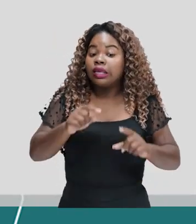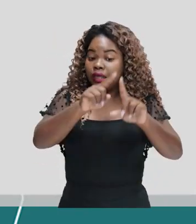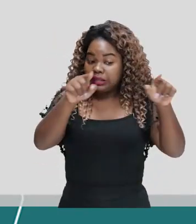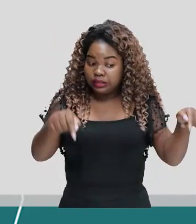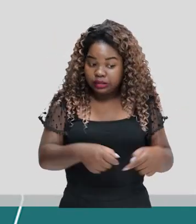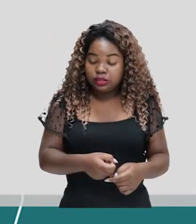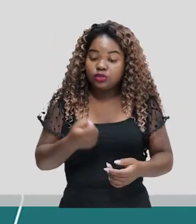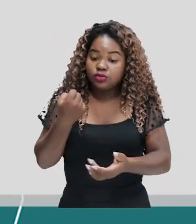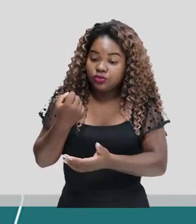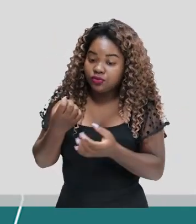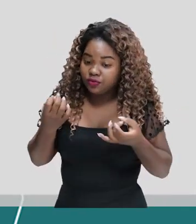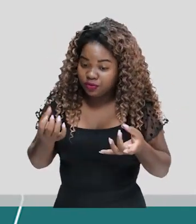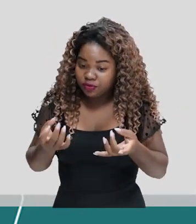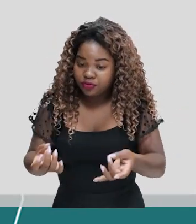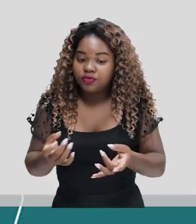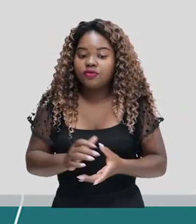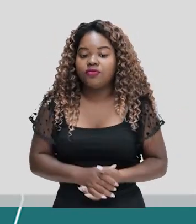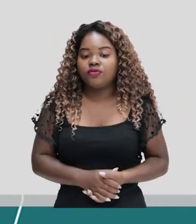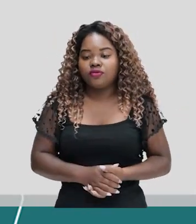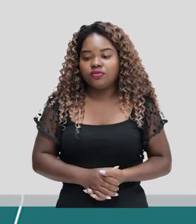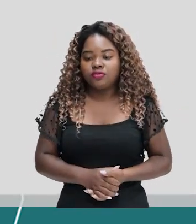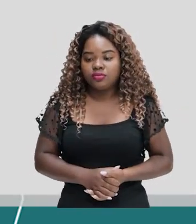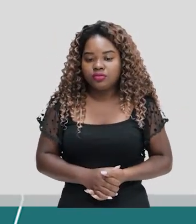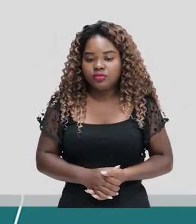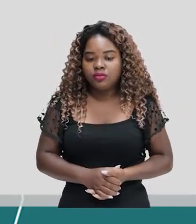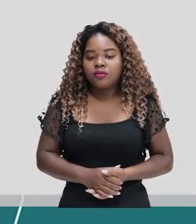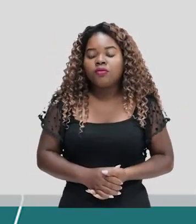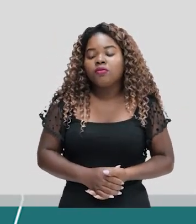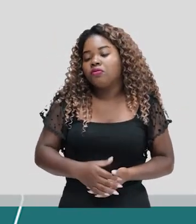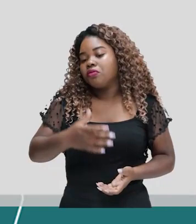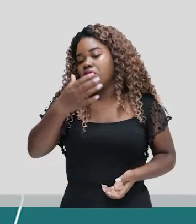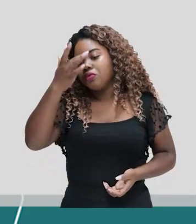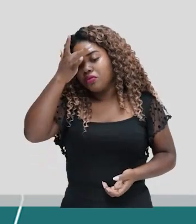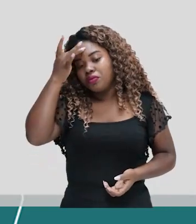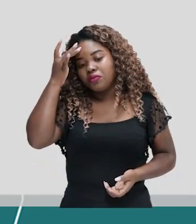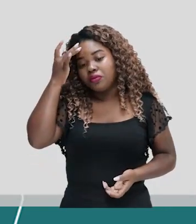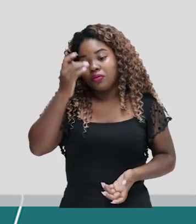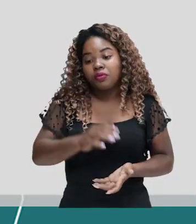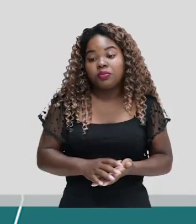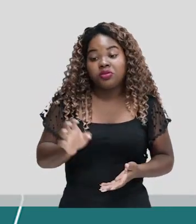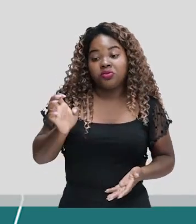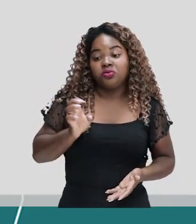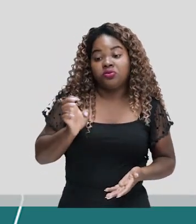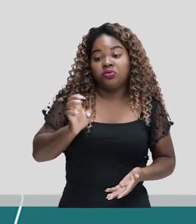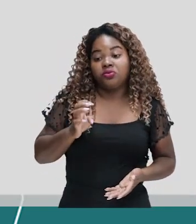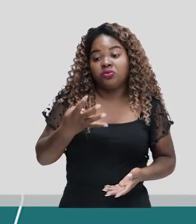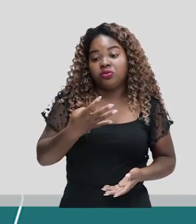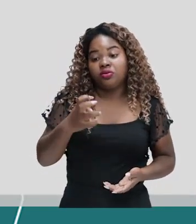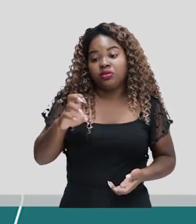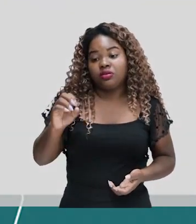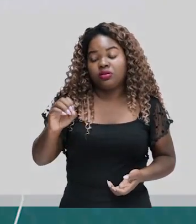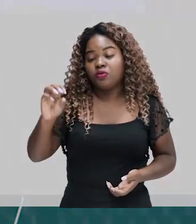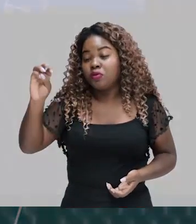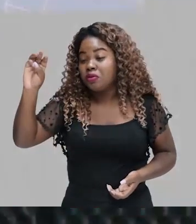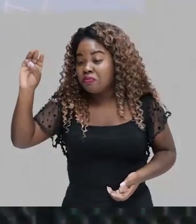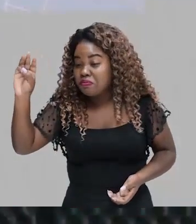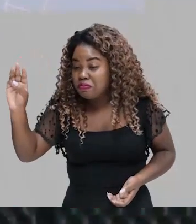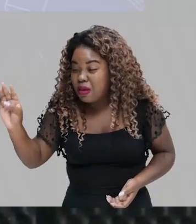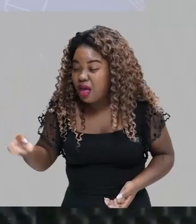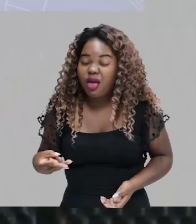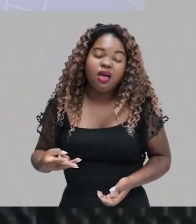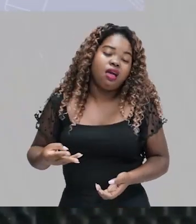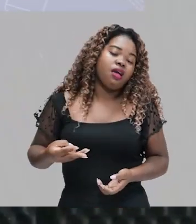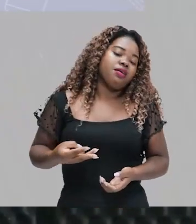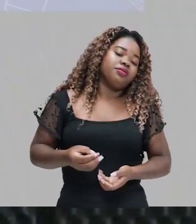atribuído a Leonardo da Vinci, por uma bagatela, por um milionário da região árabe ali, por 450 milhões de dólares. Eu não sei nem quanto vale